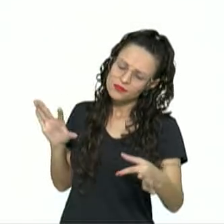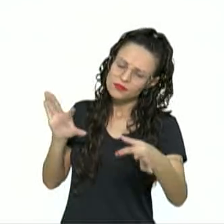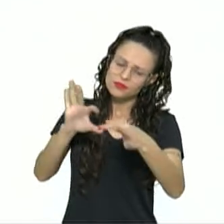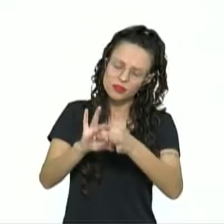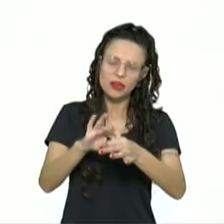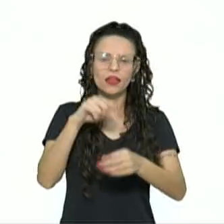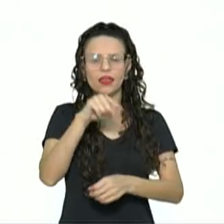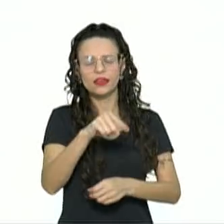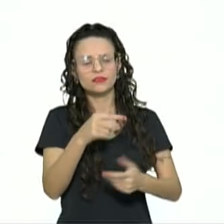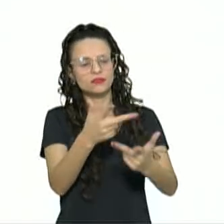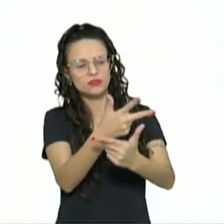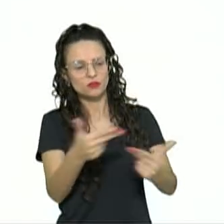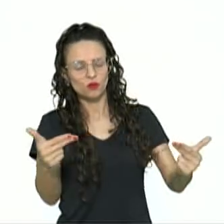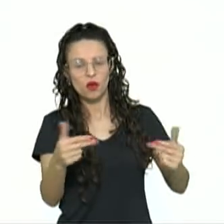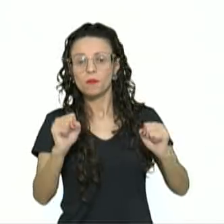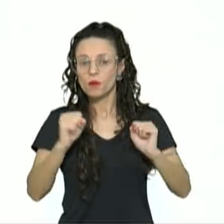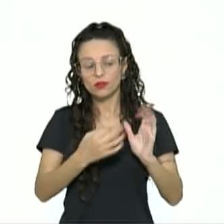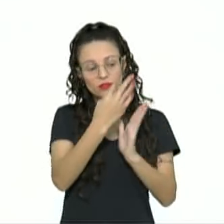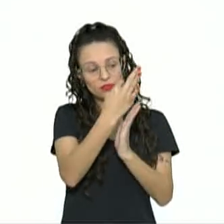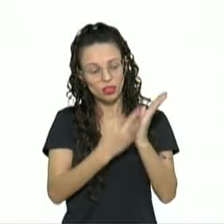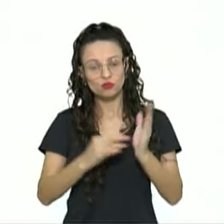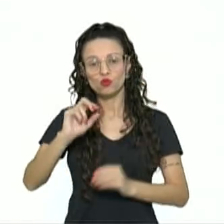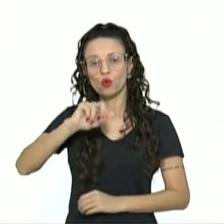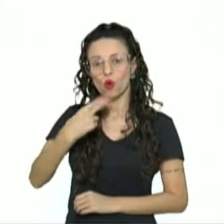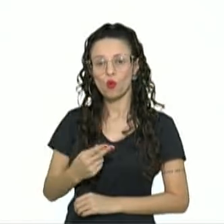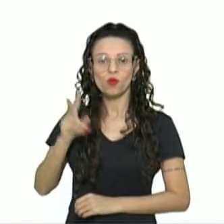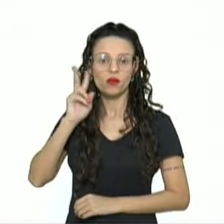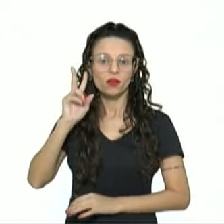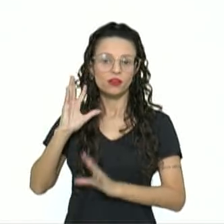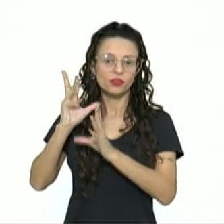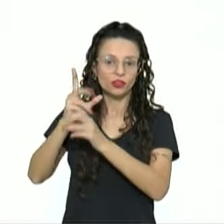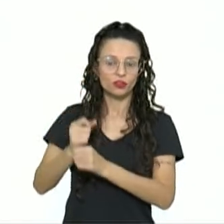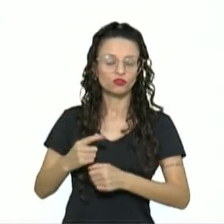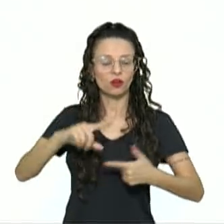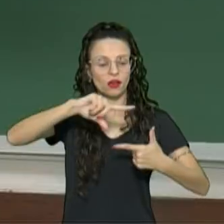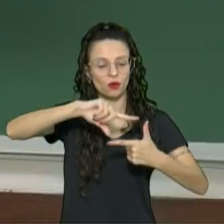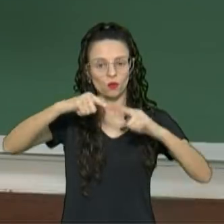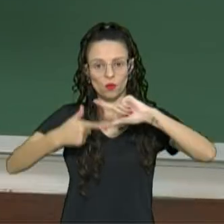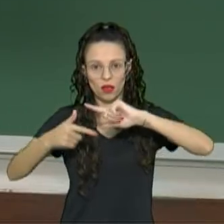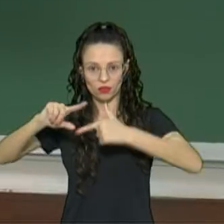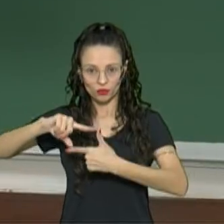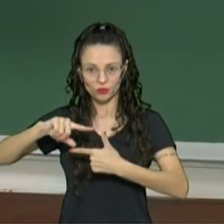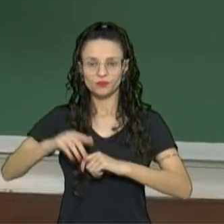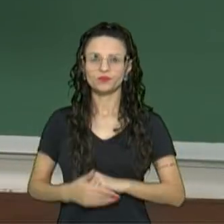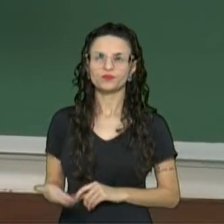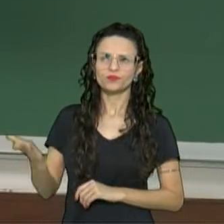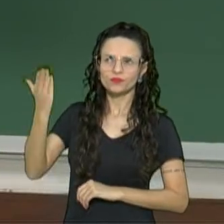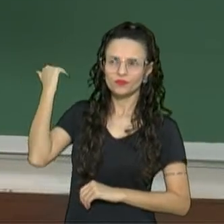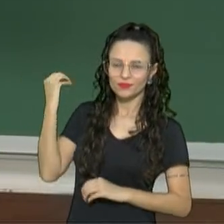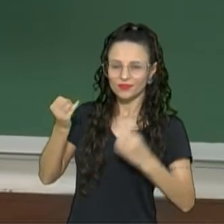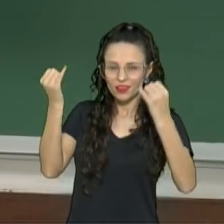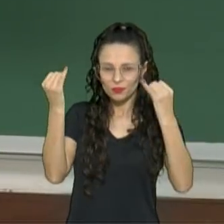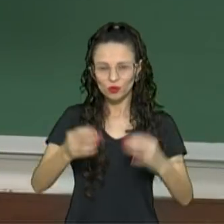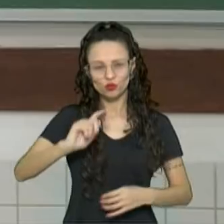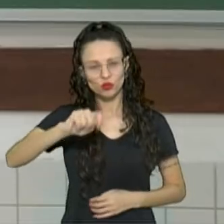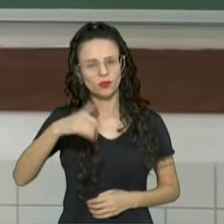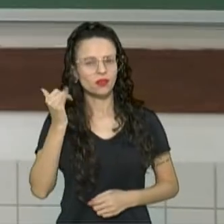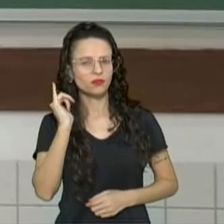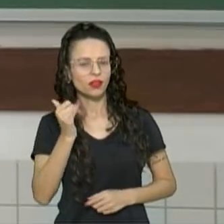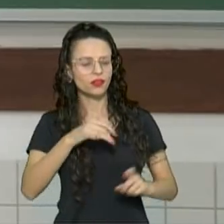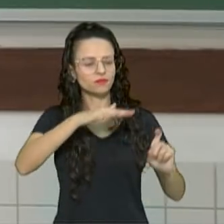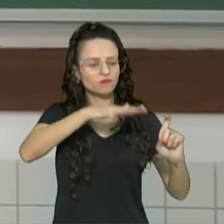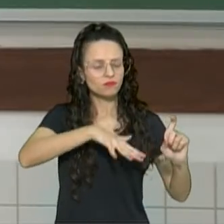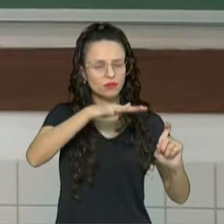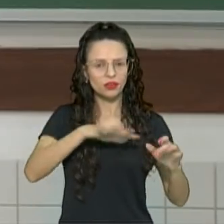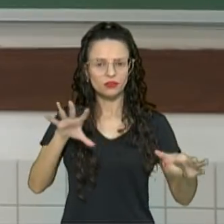um texto ou criar uma história em quadrinhos. A gente teve uma aula que a gente falou sobre várias lendas e mitos indígenas, né? Que eles